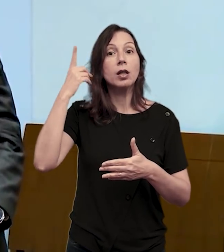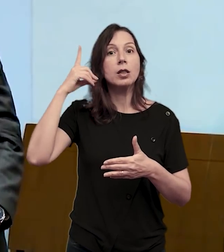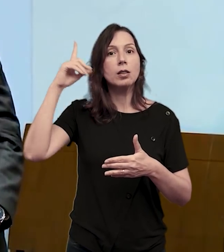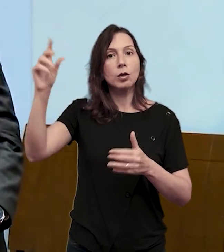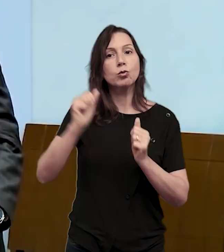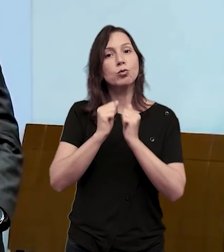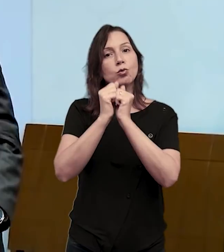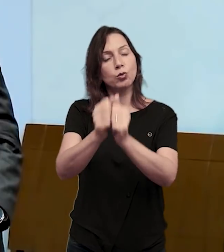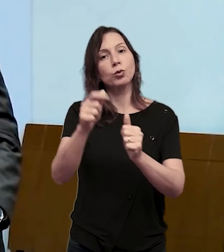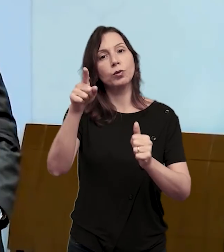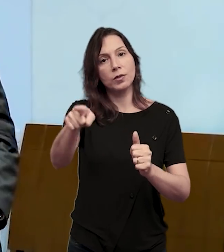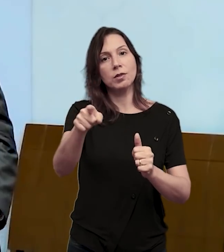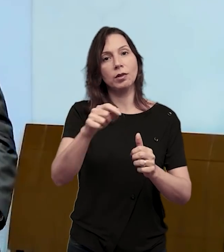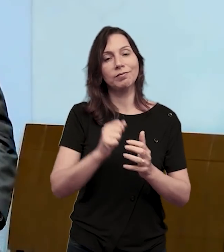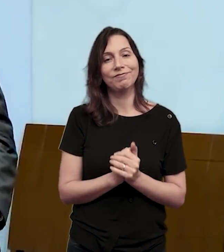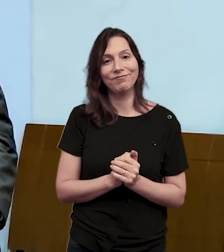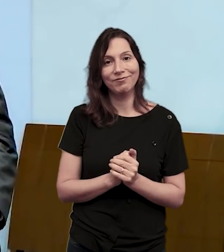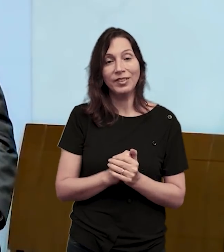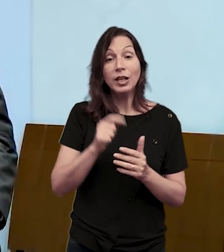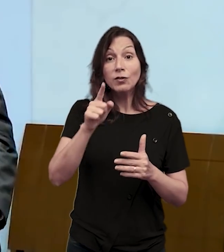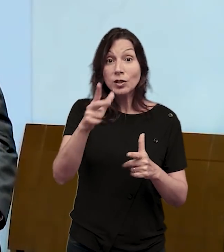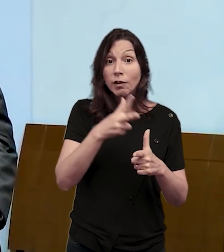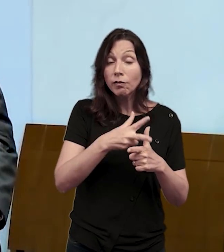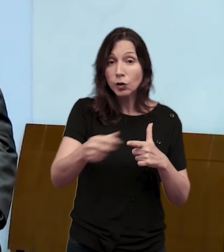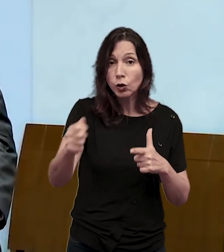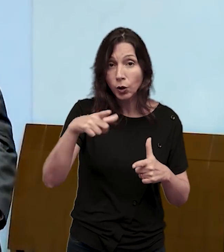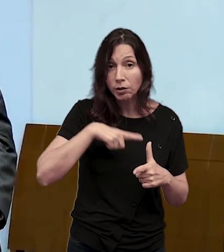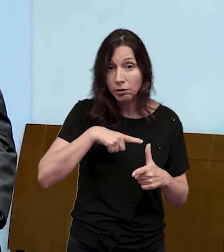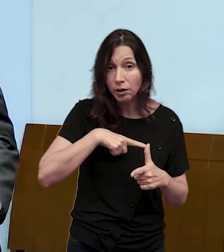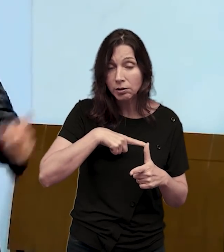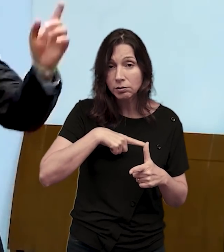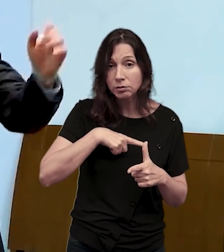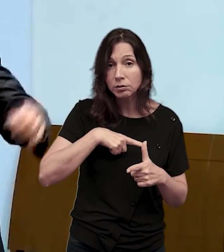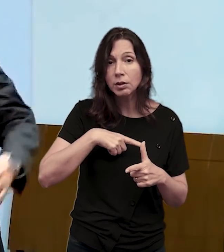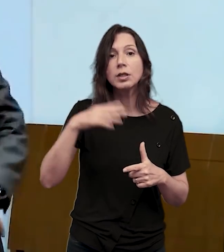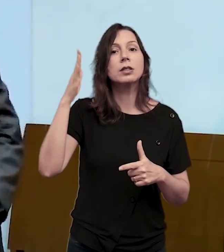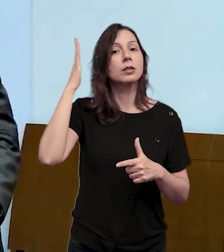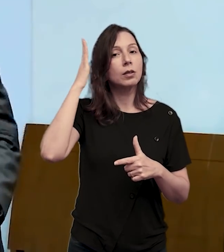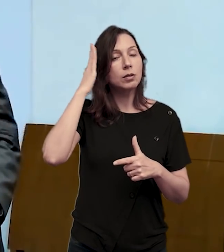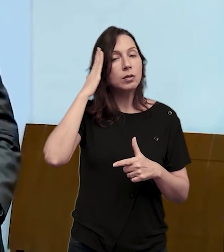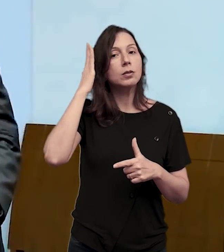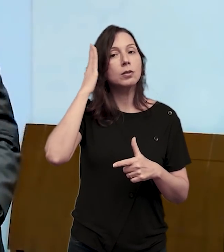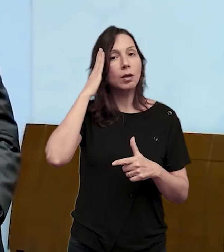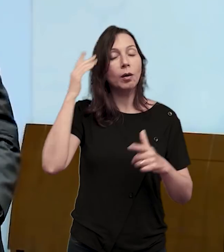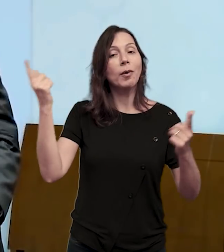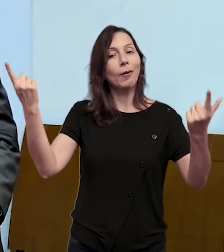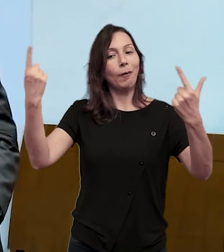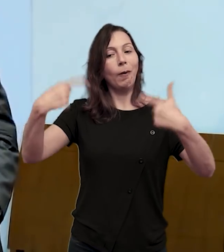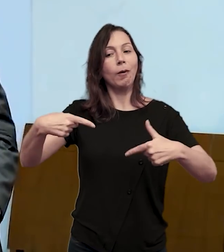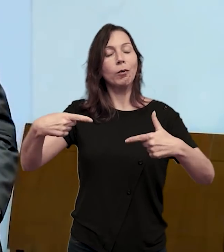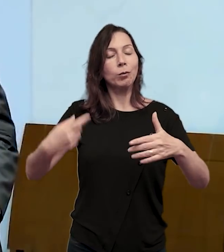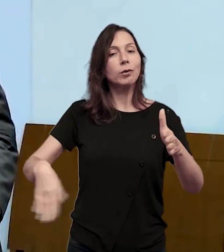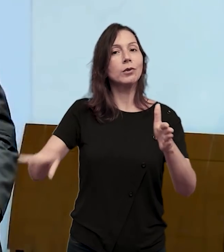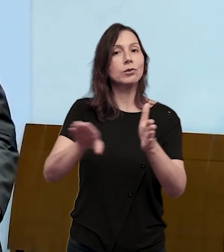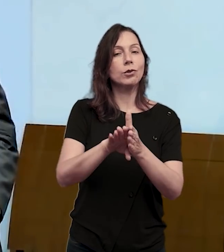Você tem tido vitórias maravilhosas, saiba que as lutas vêm, para você não ficar soberbo.